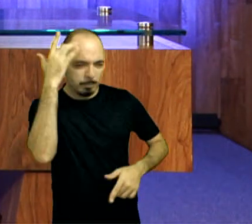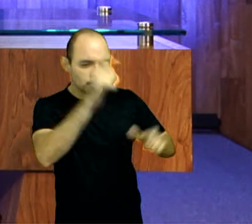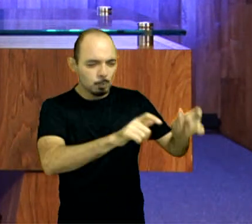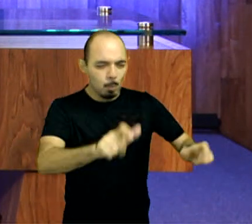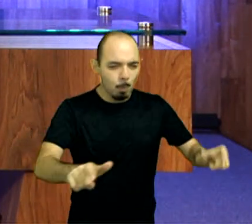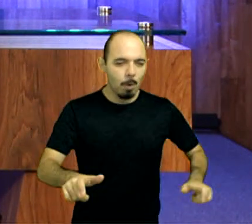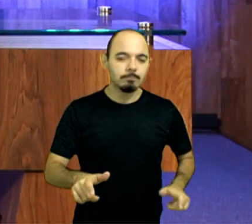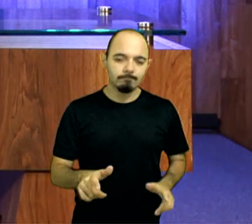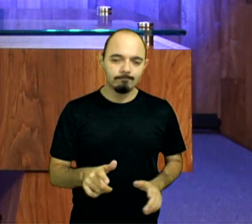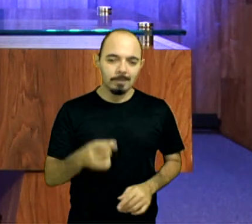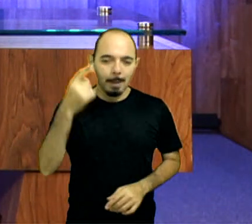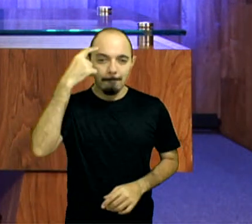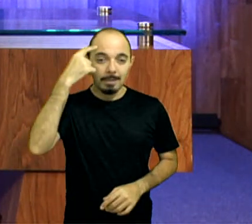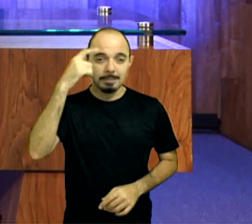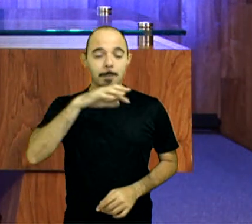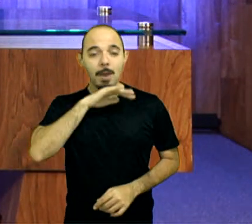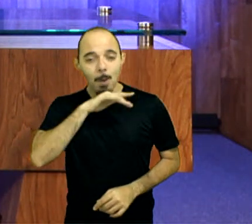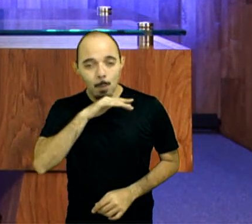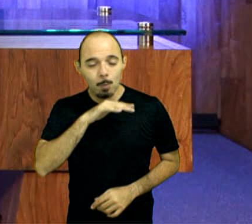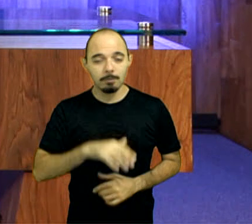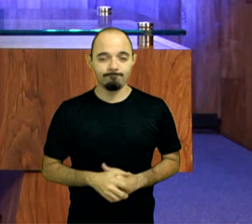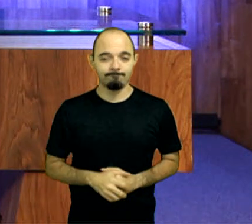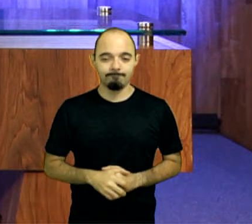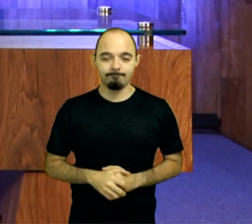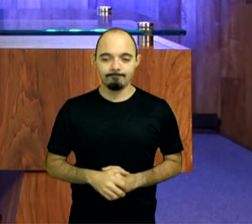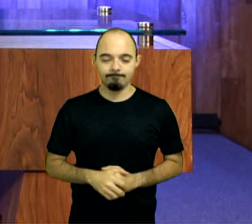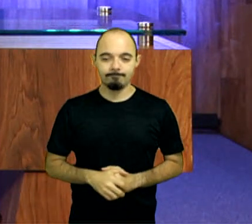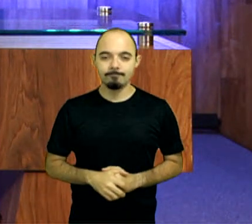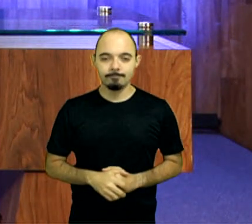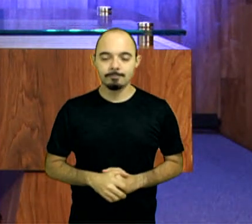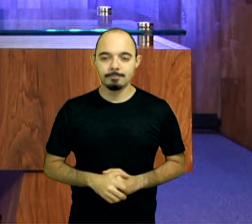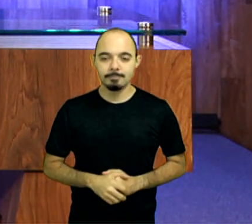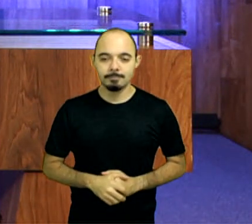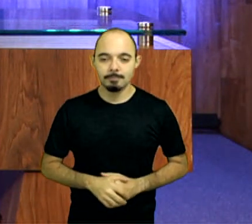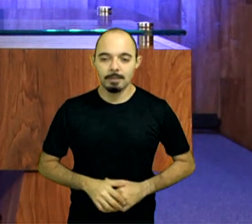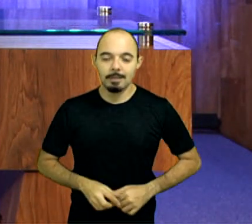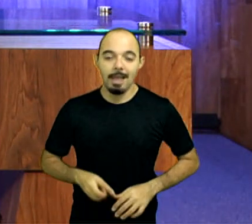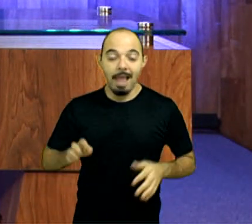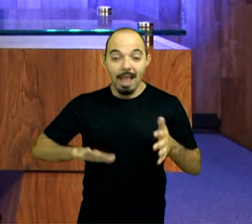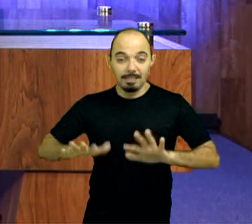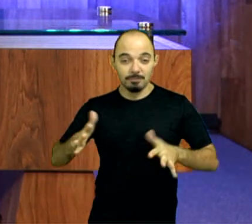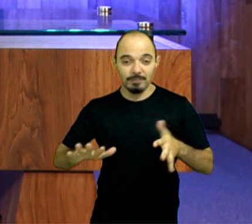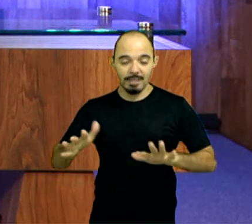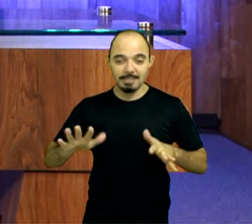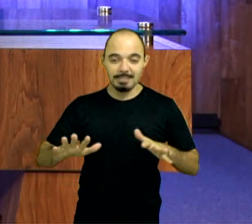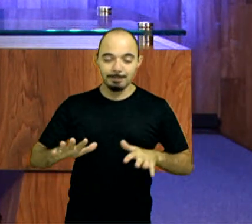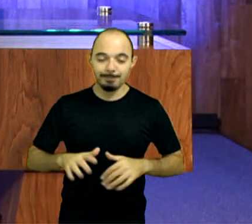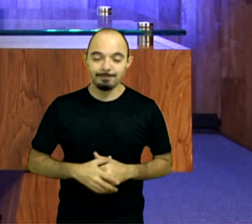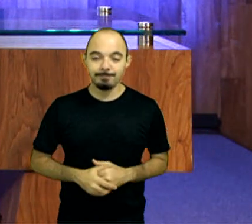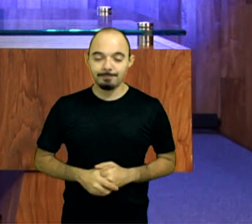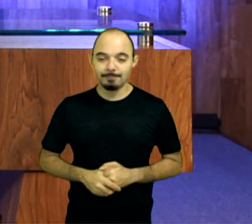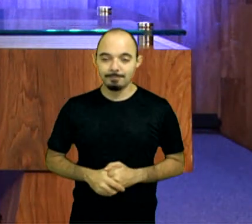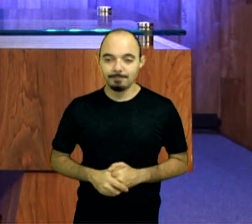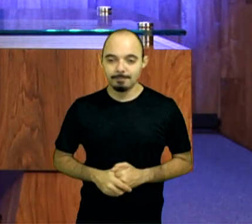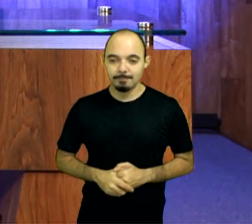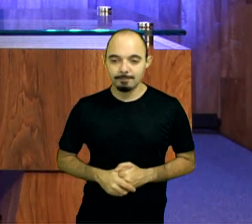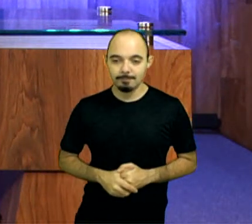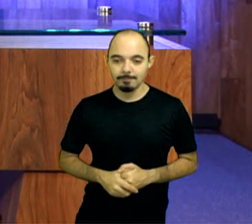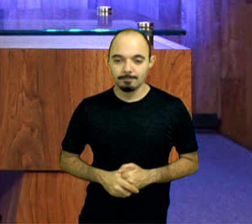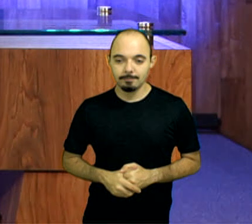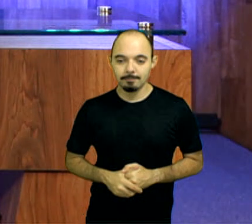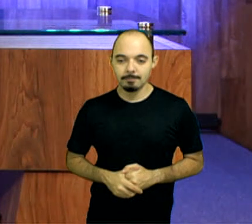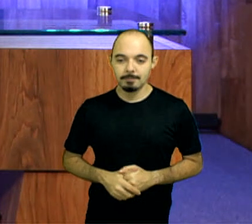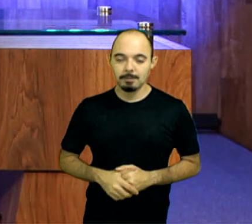maus pensamentos que muitas vezes nos levam a sonhar com alguma coisa